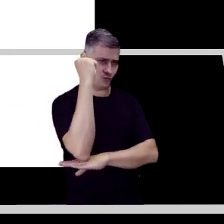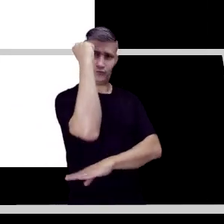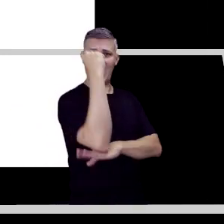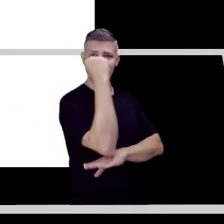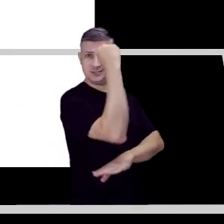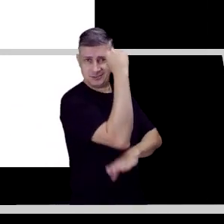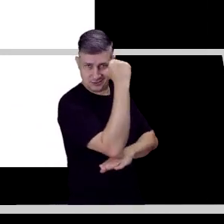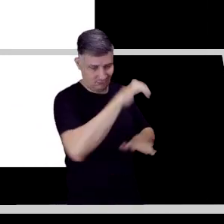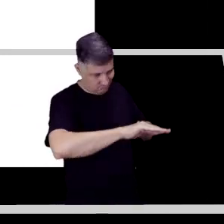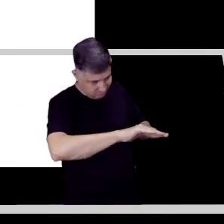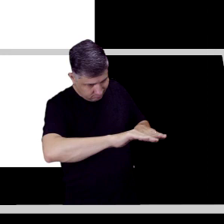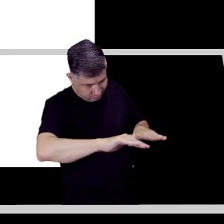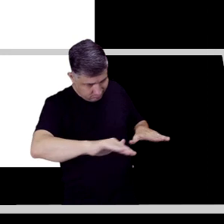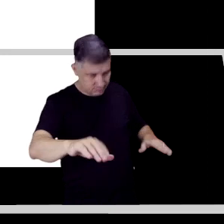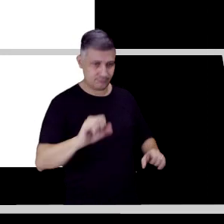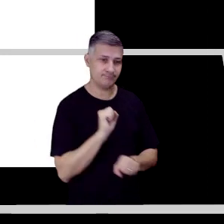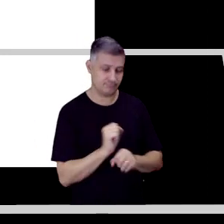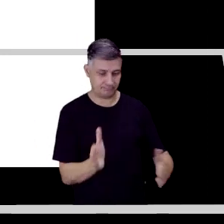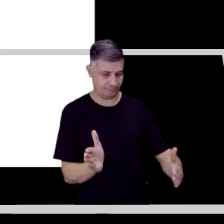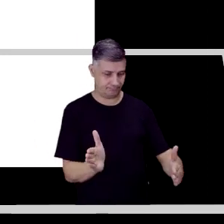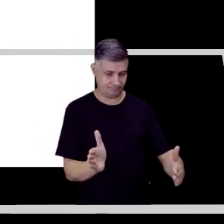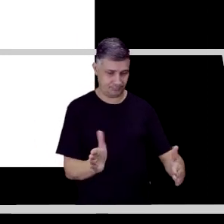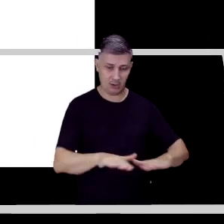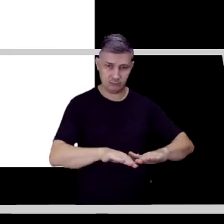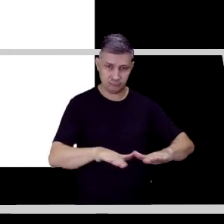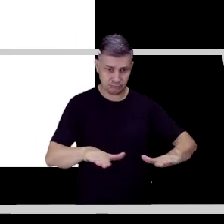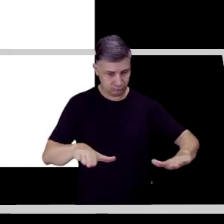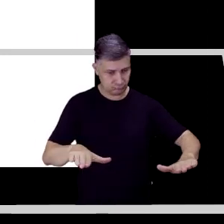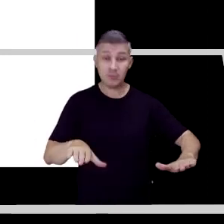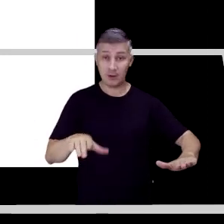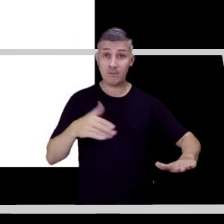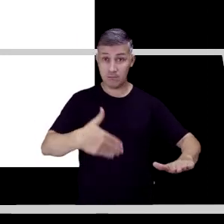das fundações, a colocação das esperas para